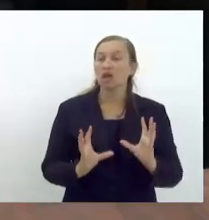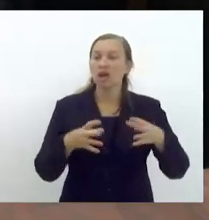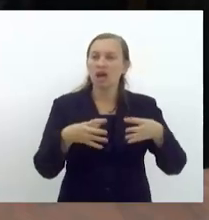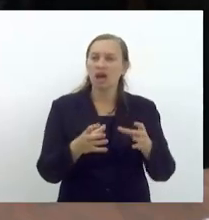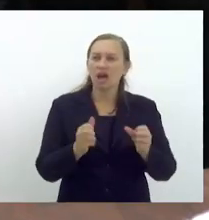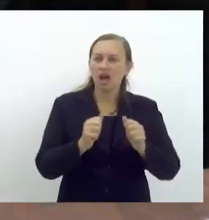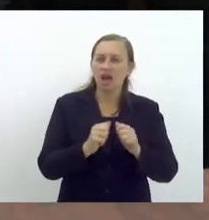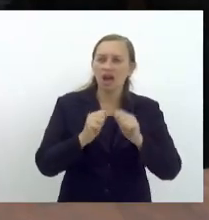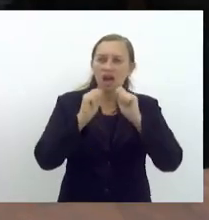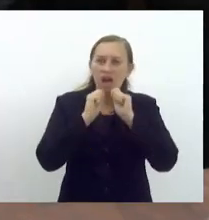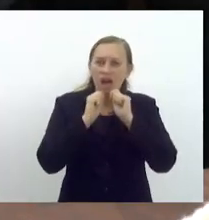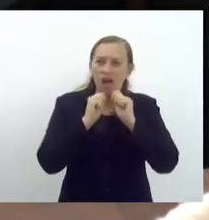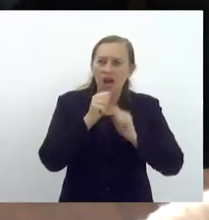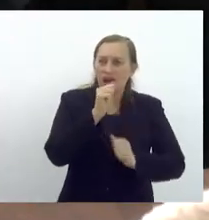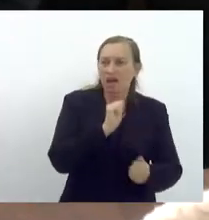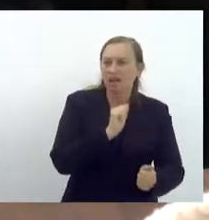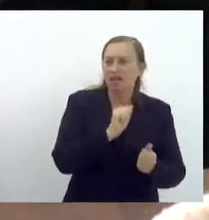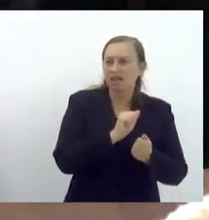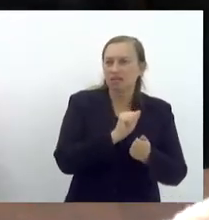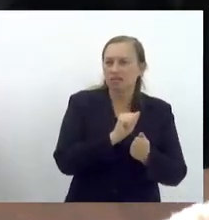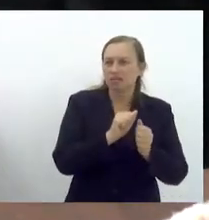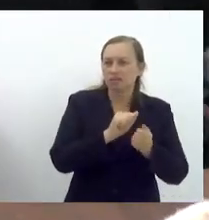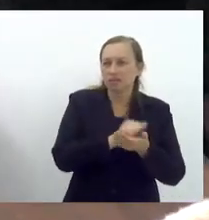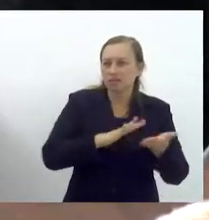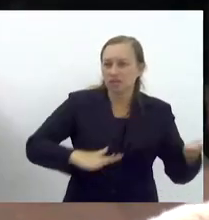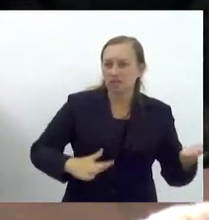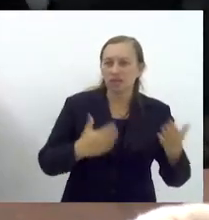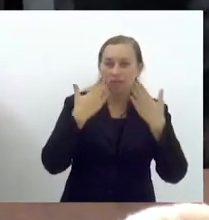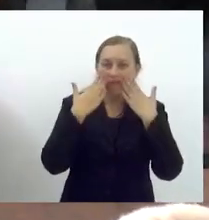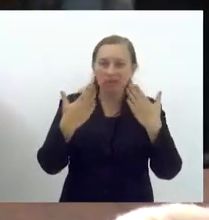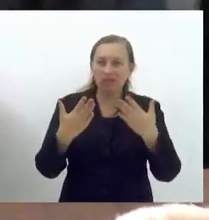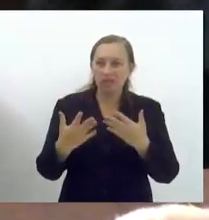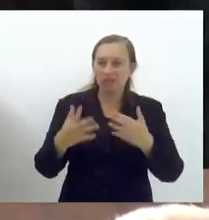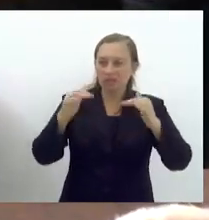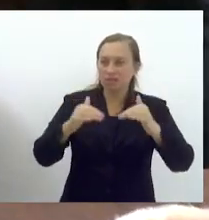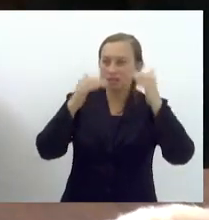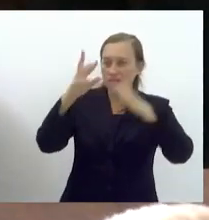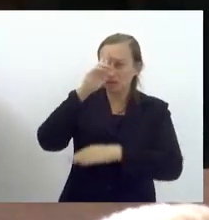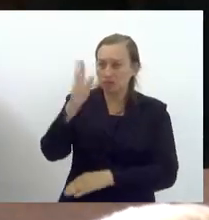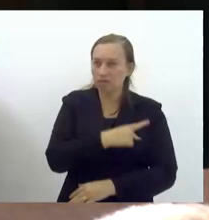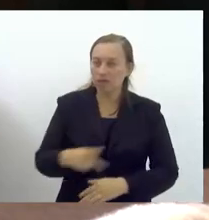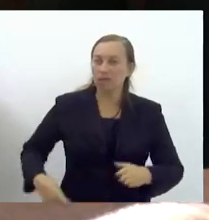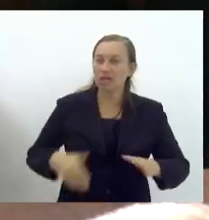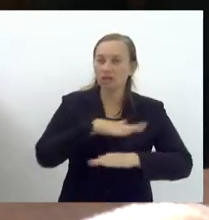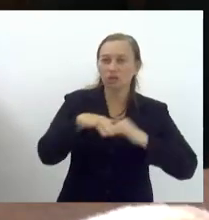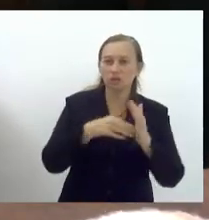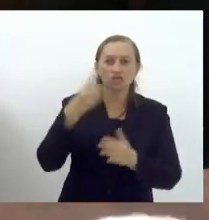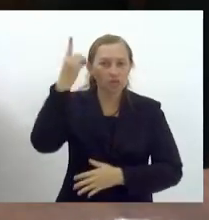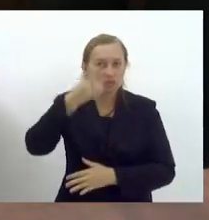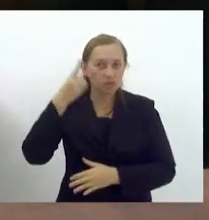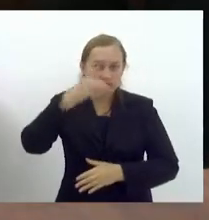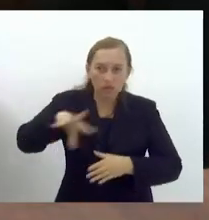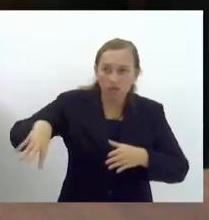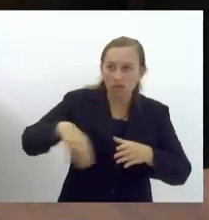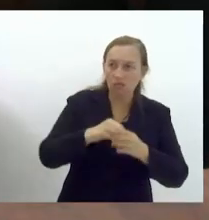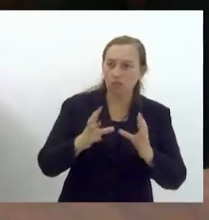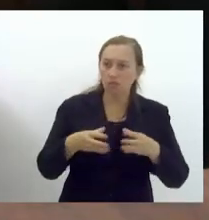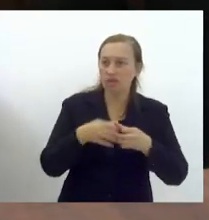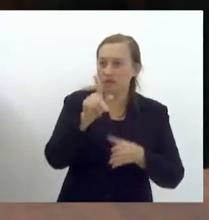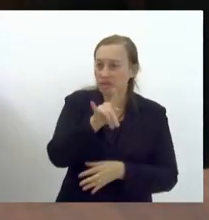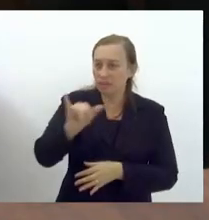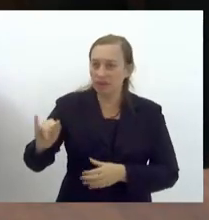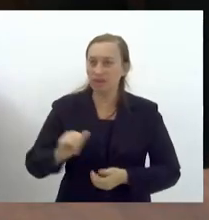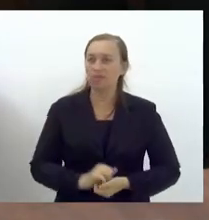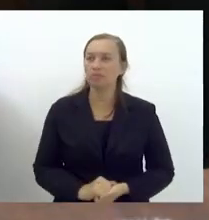defesa dos direitos da mulher será apresentado a vossa excelência e as demais deputadas e deputados que compõem esta CPI